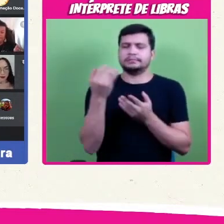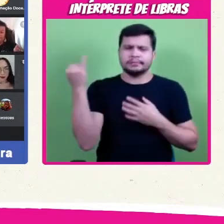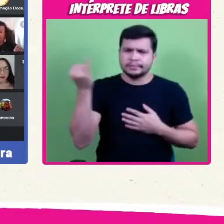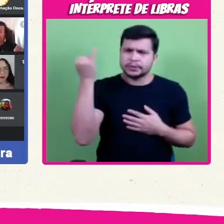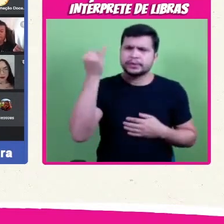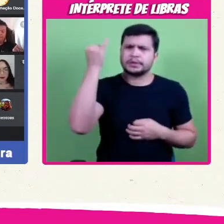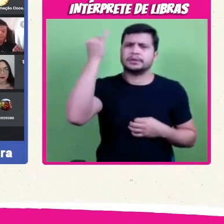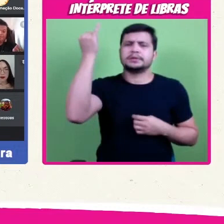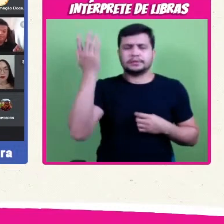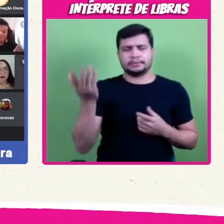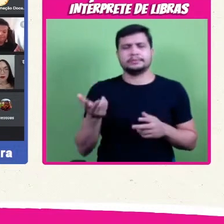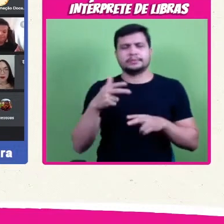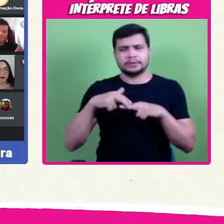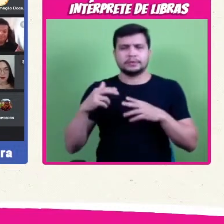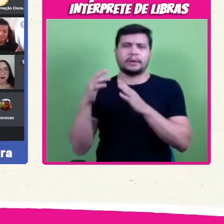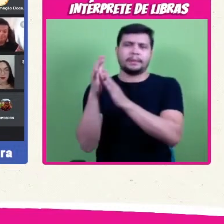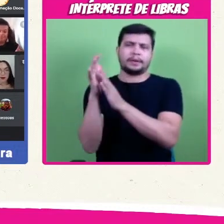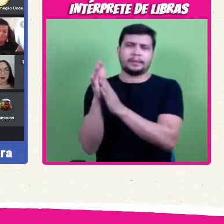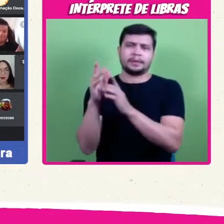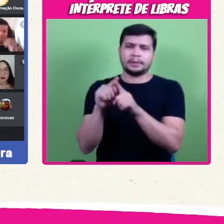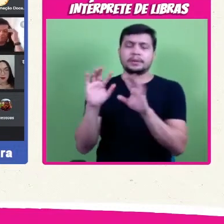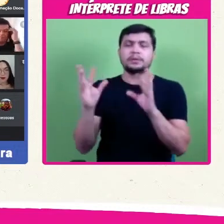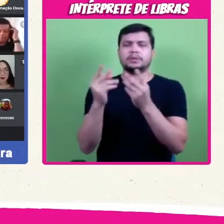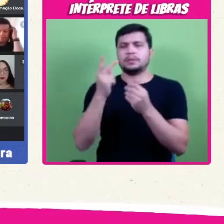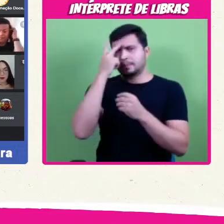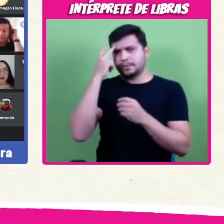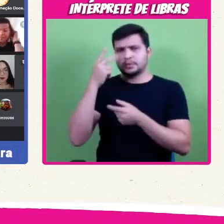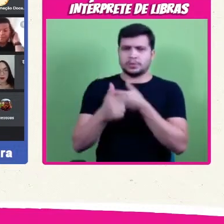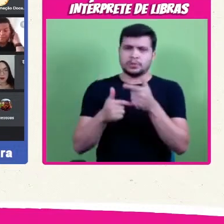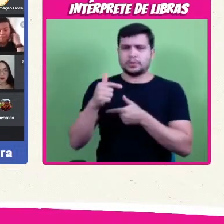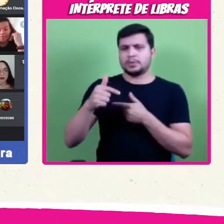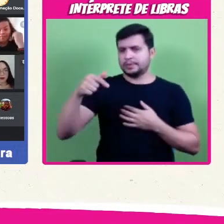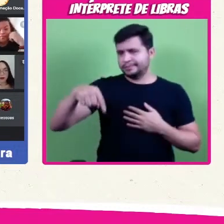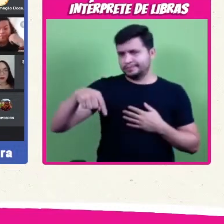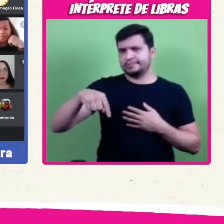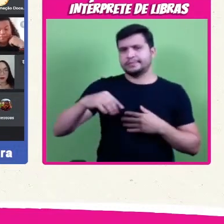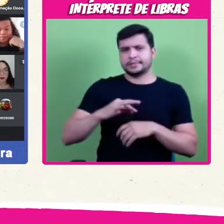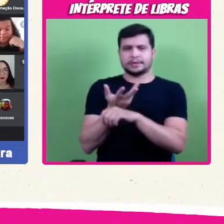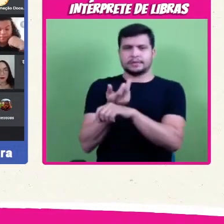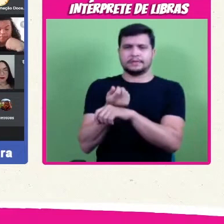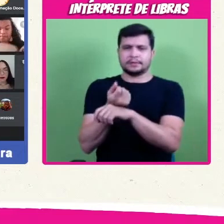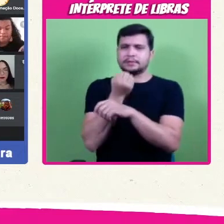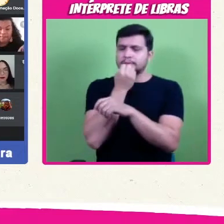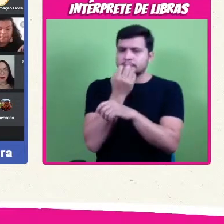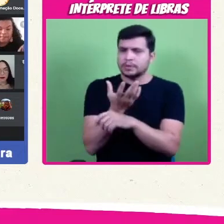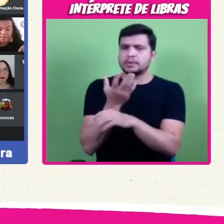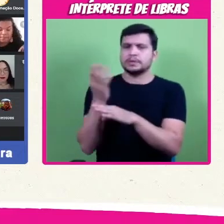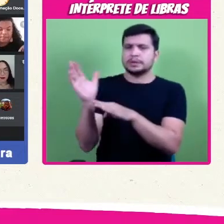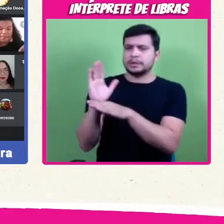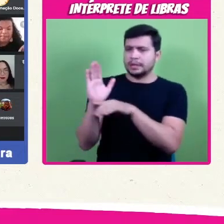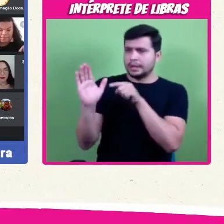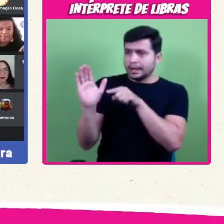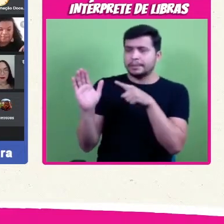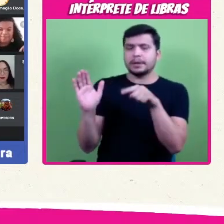Dari, parabéns a você e a todos os envolvidos. É muito bom a gente ver um cinema que tem a nossa cara,